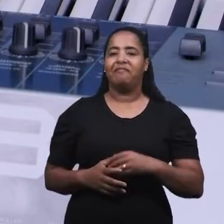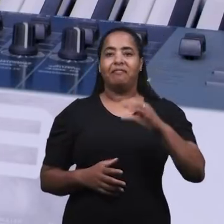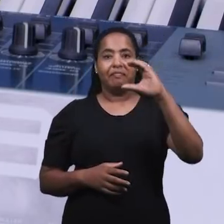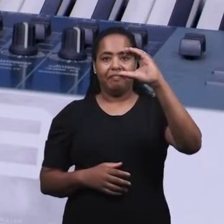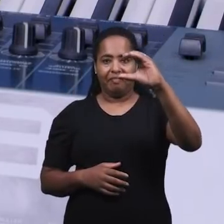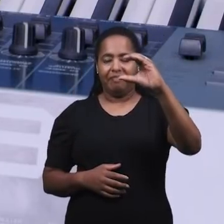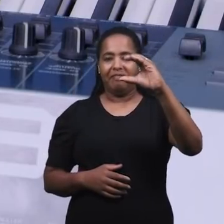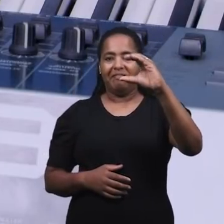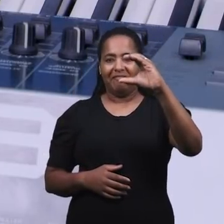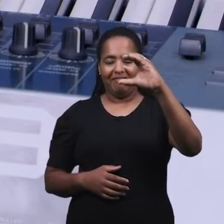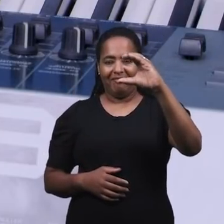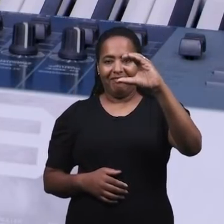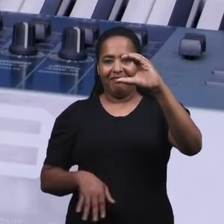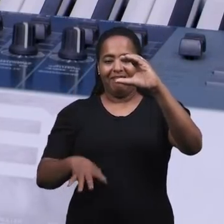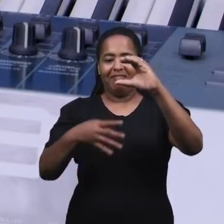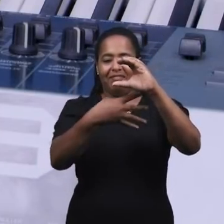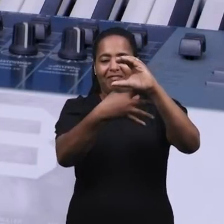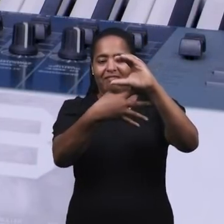C,